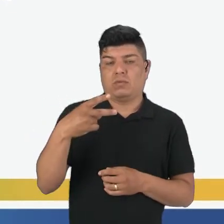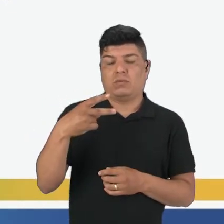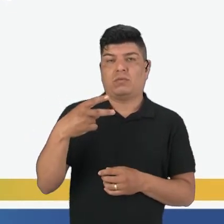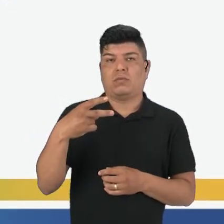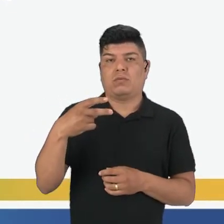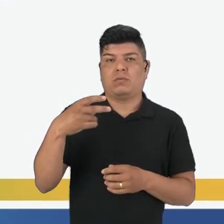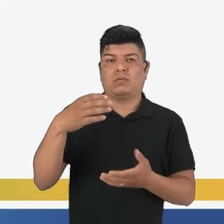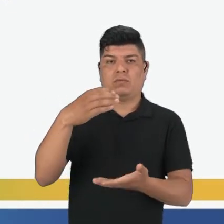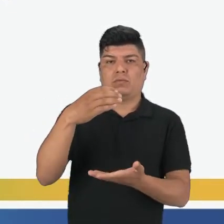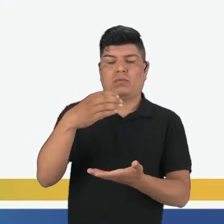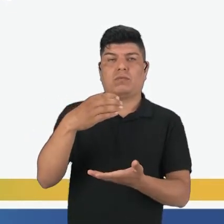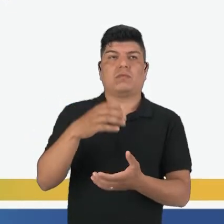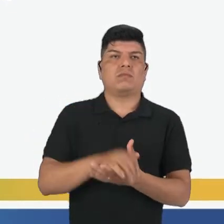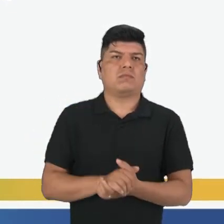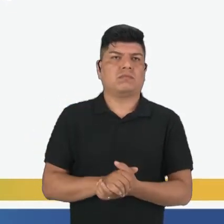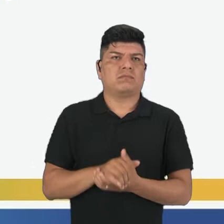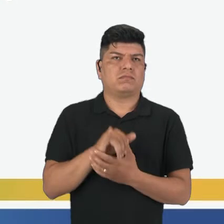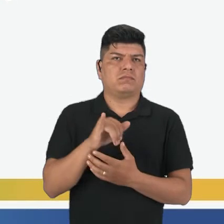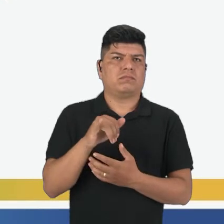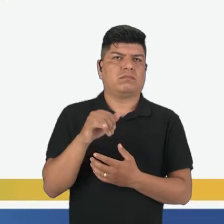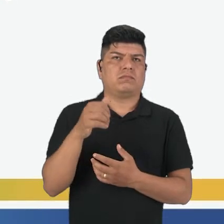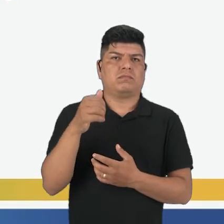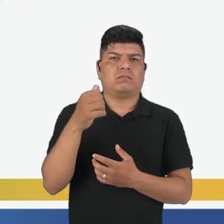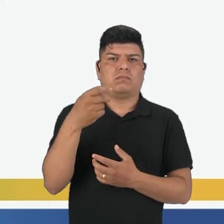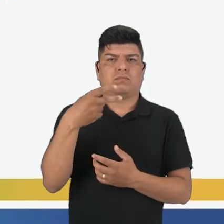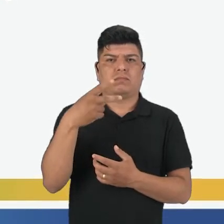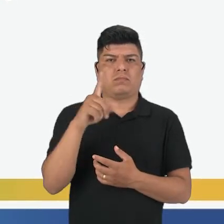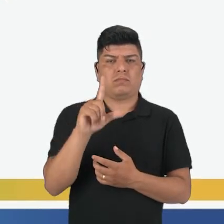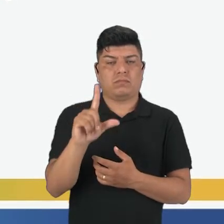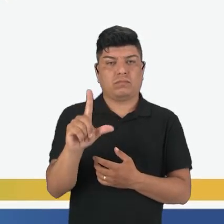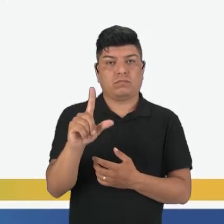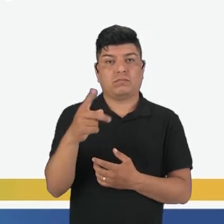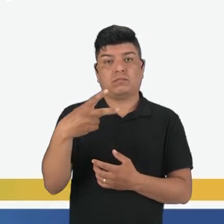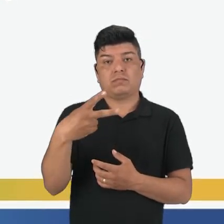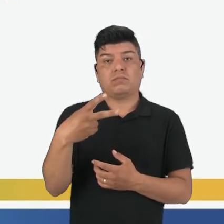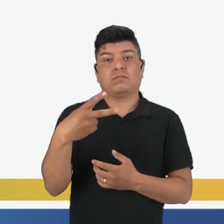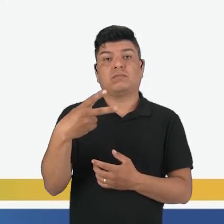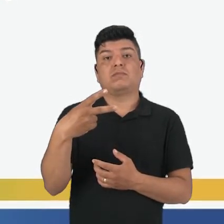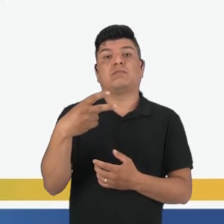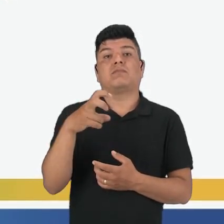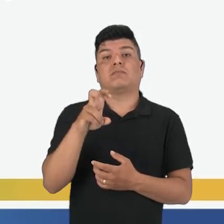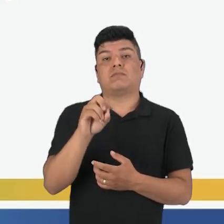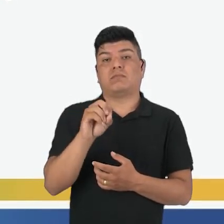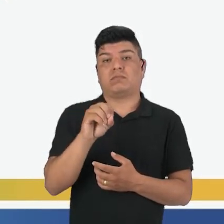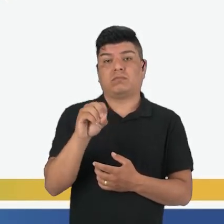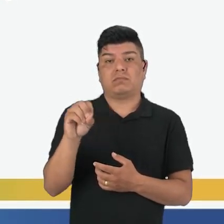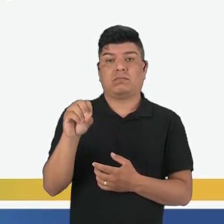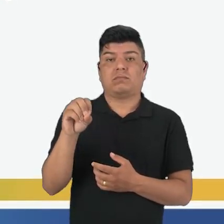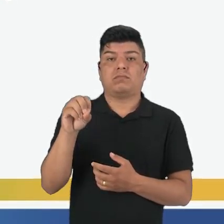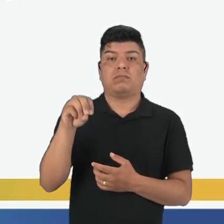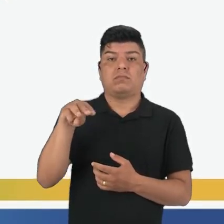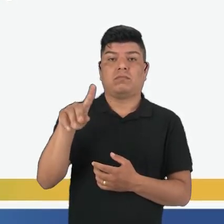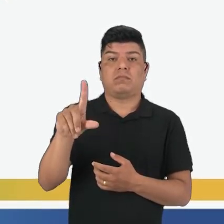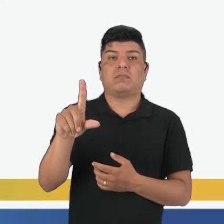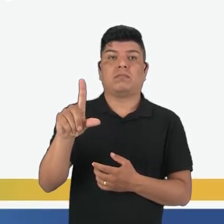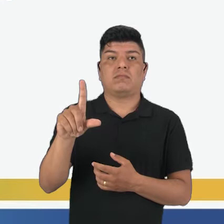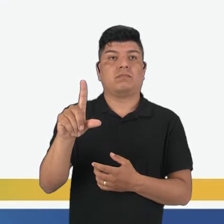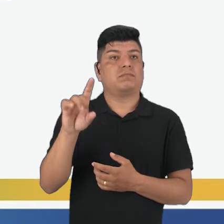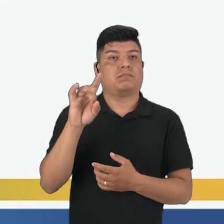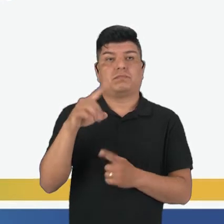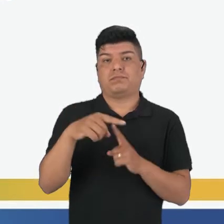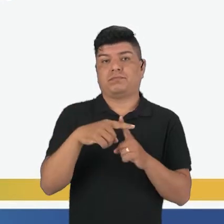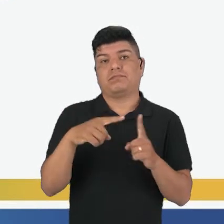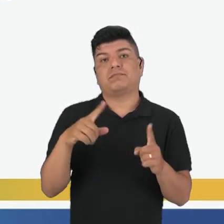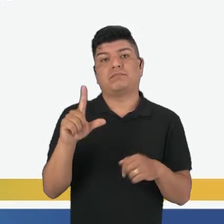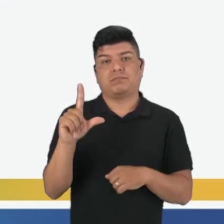embalagens. Bem, se é 2 litros, 2 embalagens vai dar 500 ml. Então, vai dar só